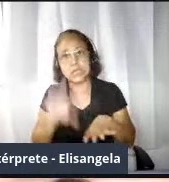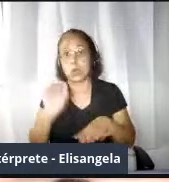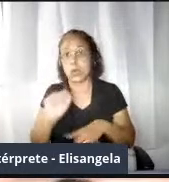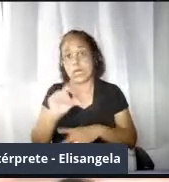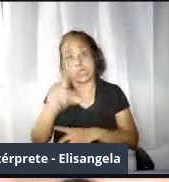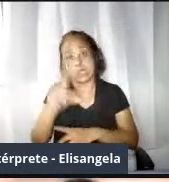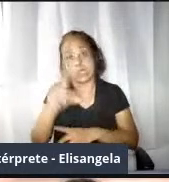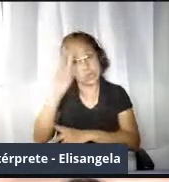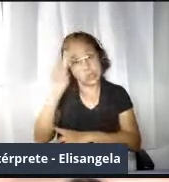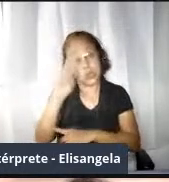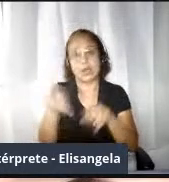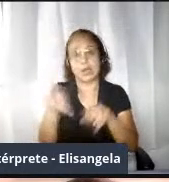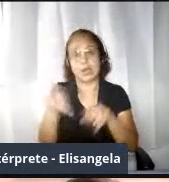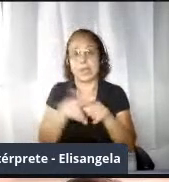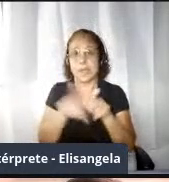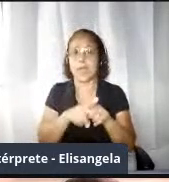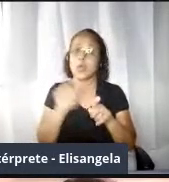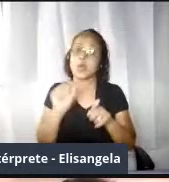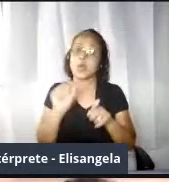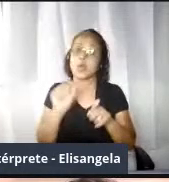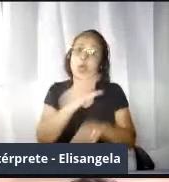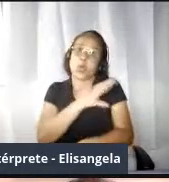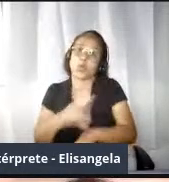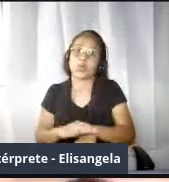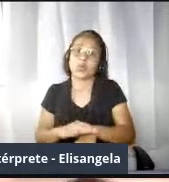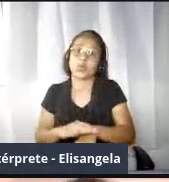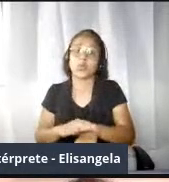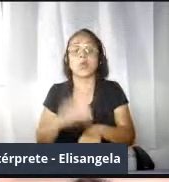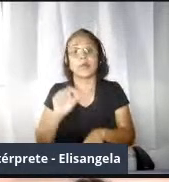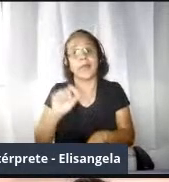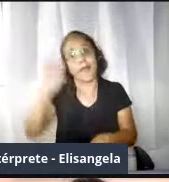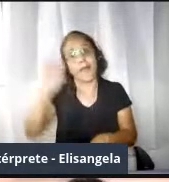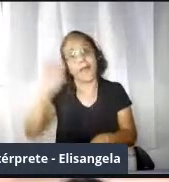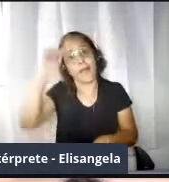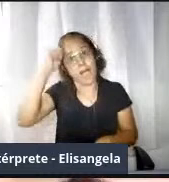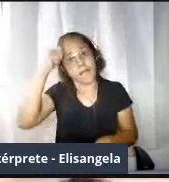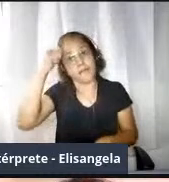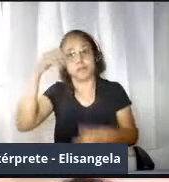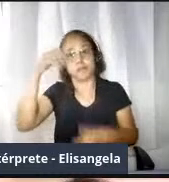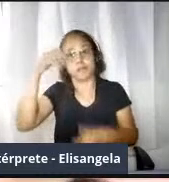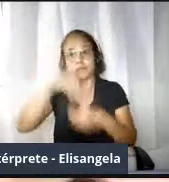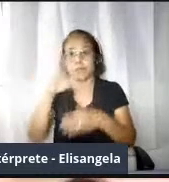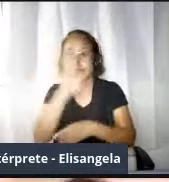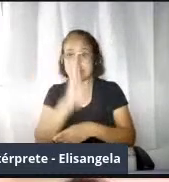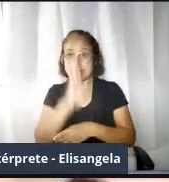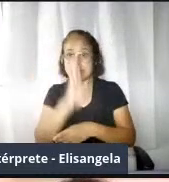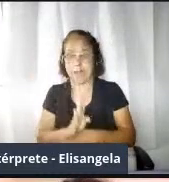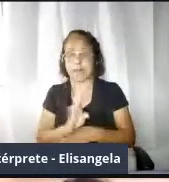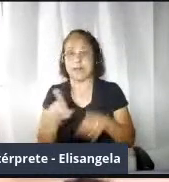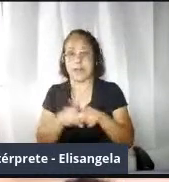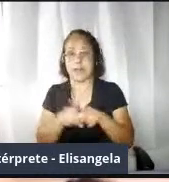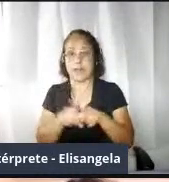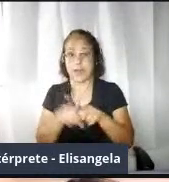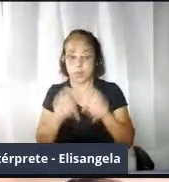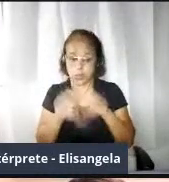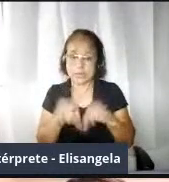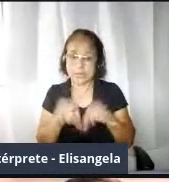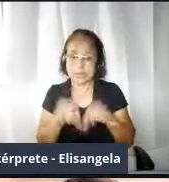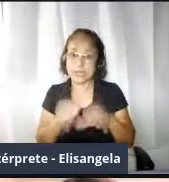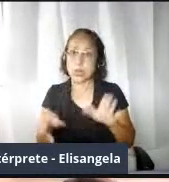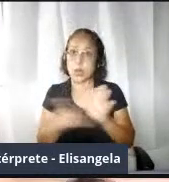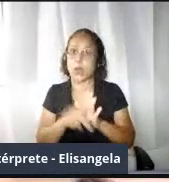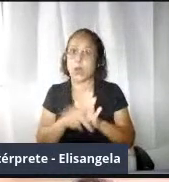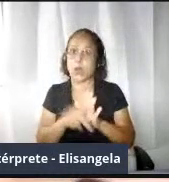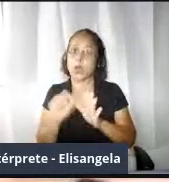e afro-brasileiras no currículo da escola pública e privada, no ensino fundamental e médio. Então, eu dei aula nos